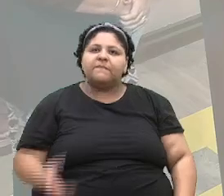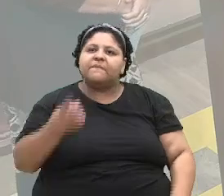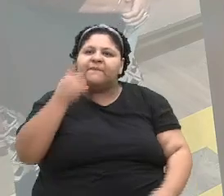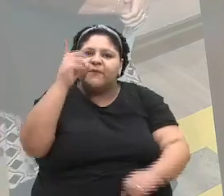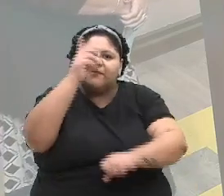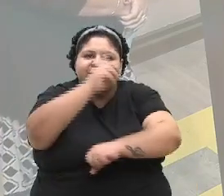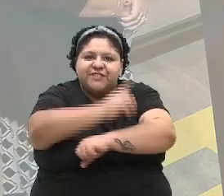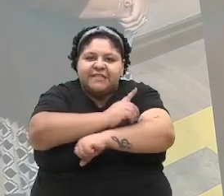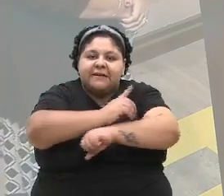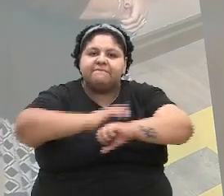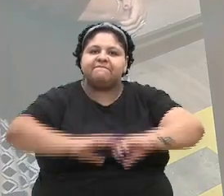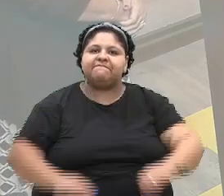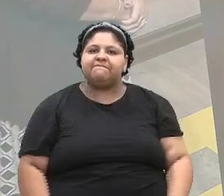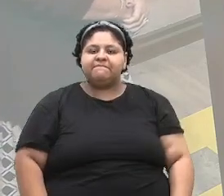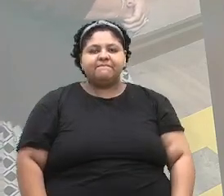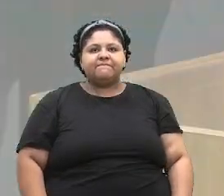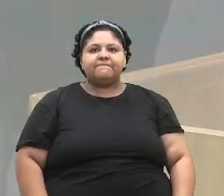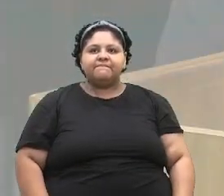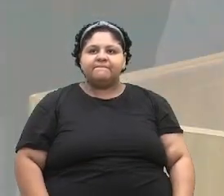dia.